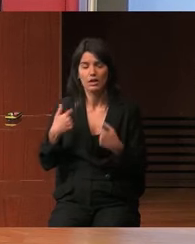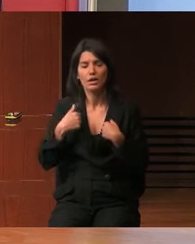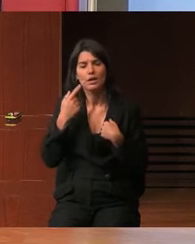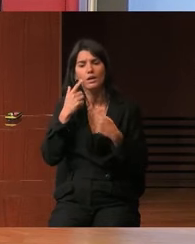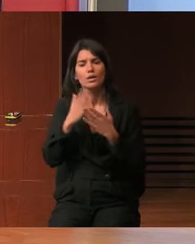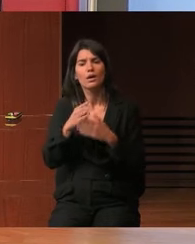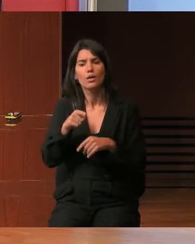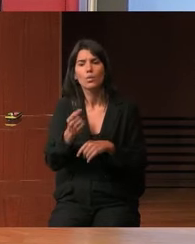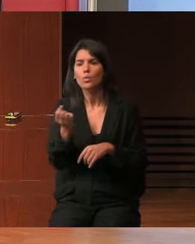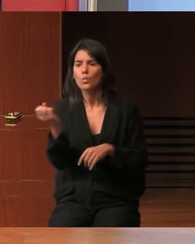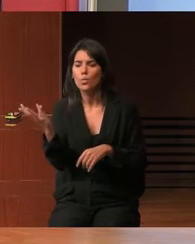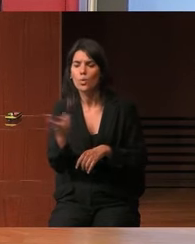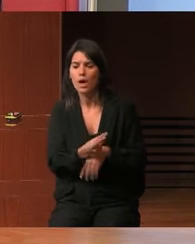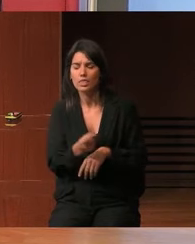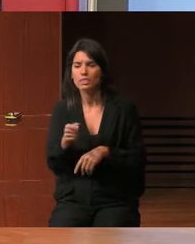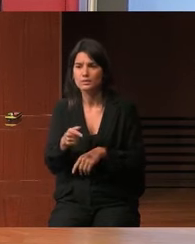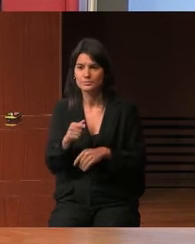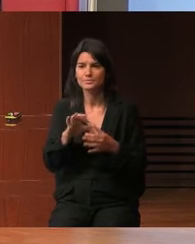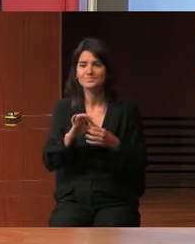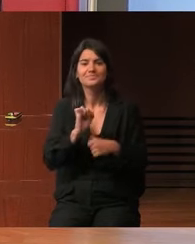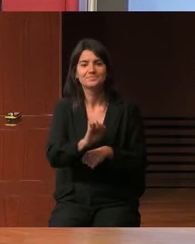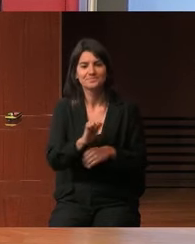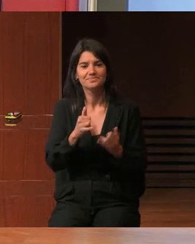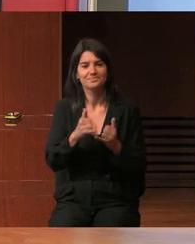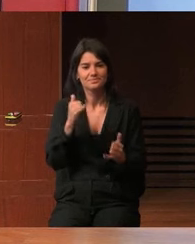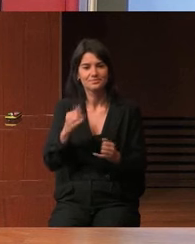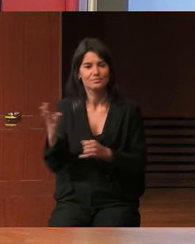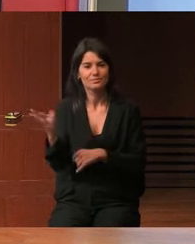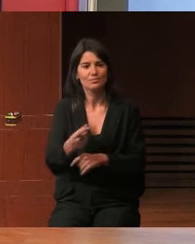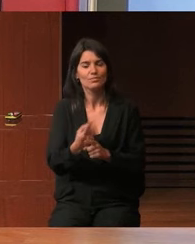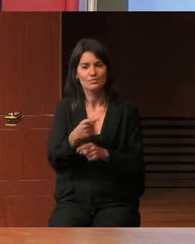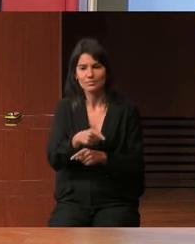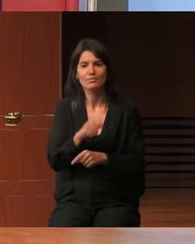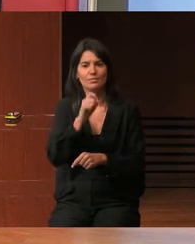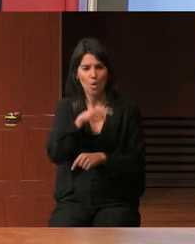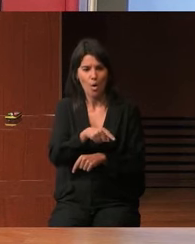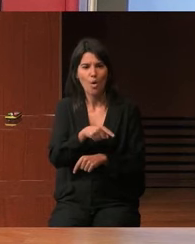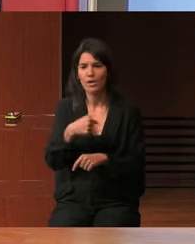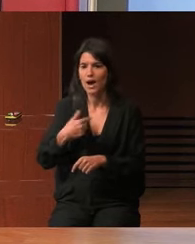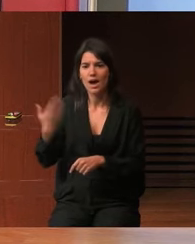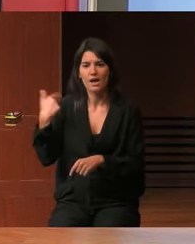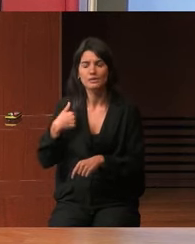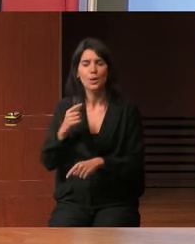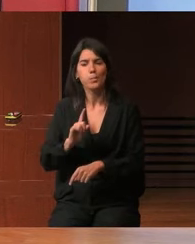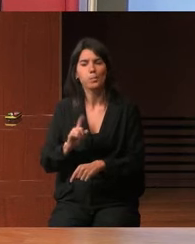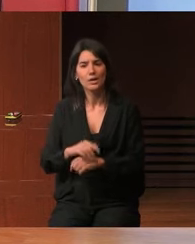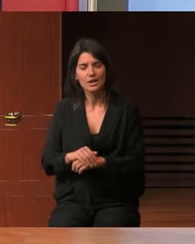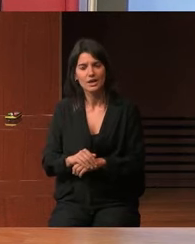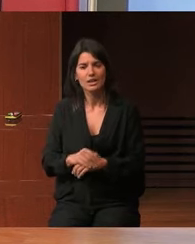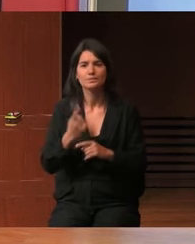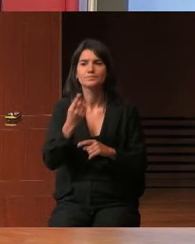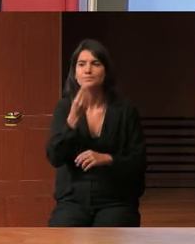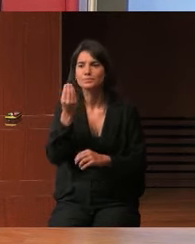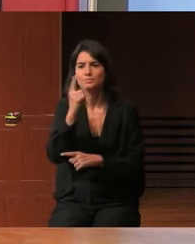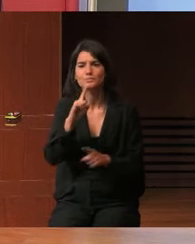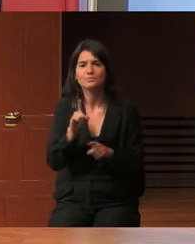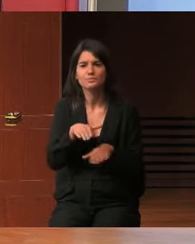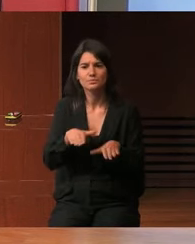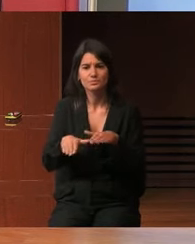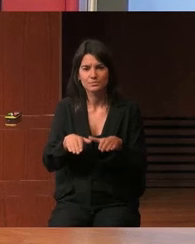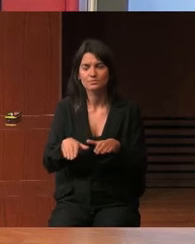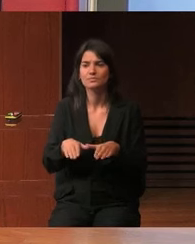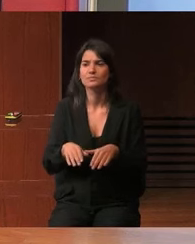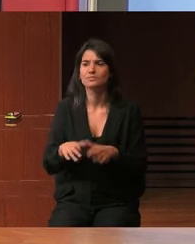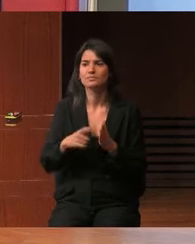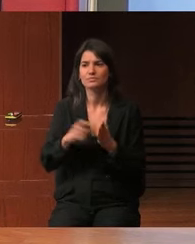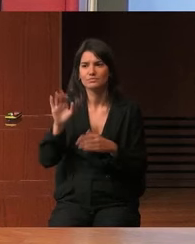As ferramentas quantitativas do digital permitem fazer coisas que nós não conseguíamos fazer antes, não é? Há um famoso professor italiano que estava